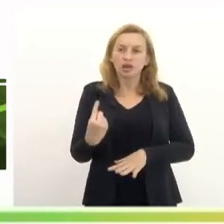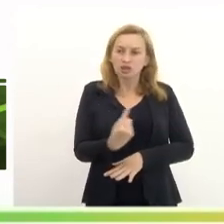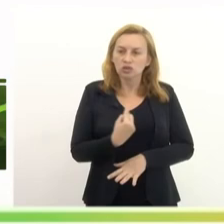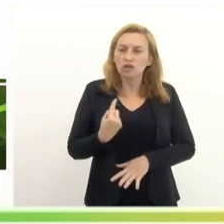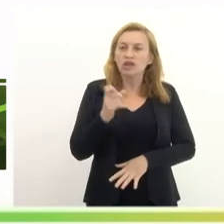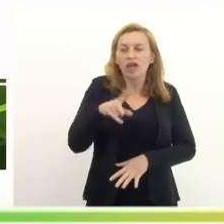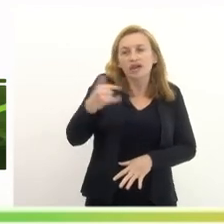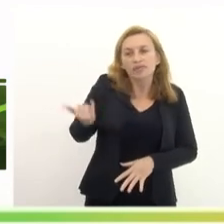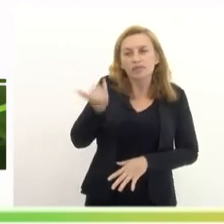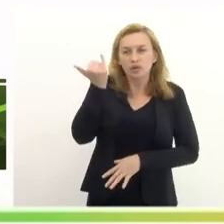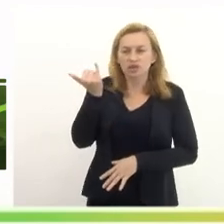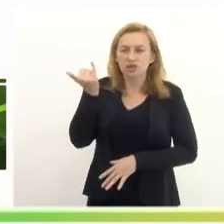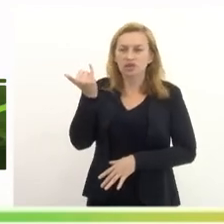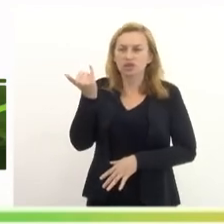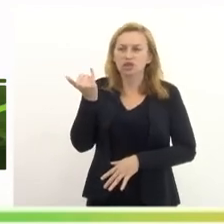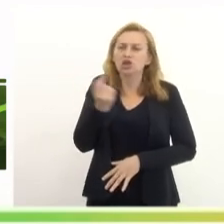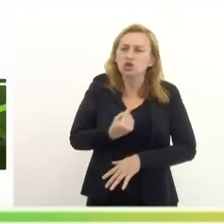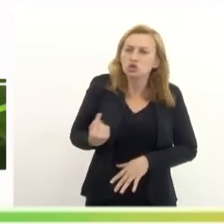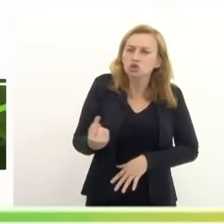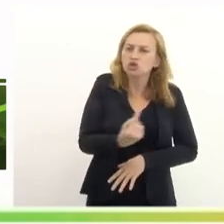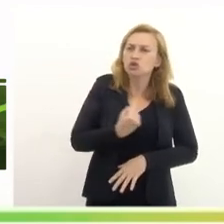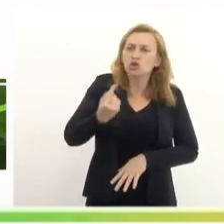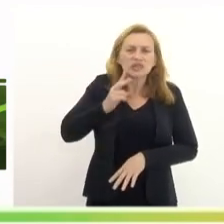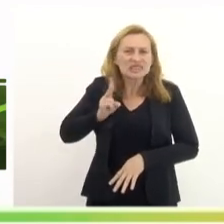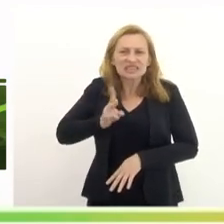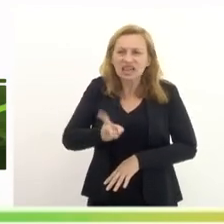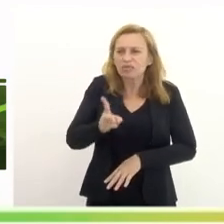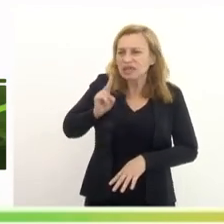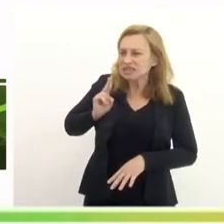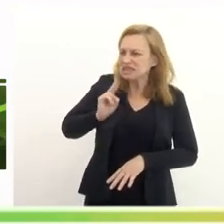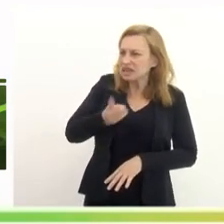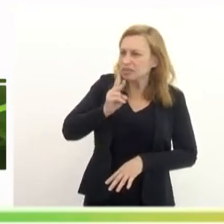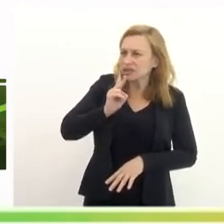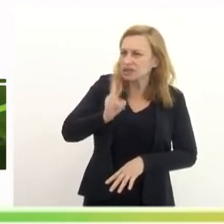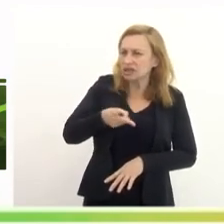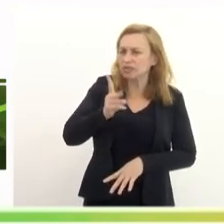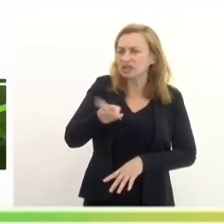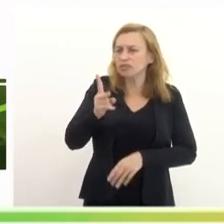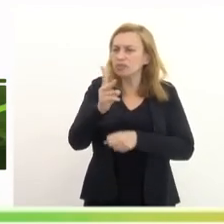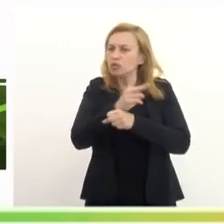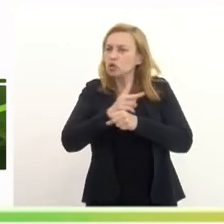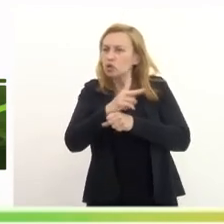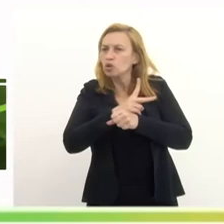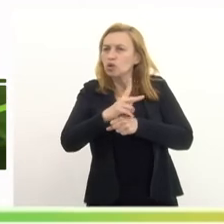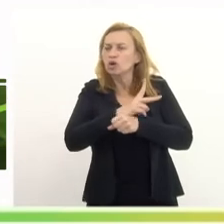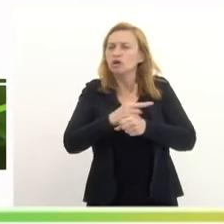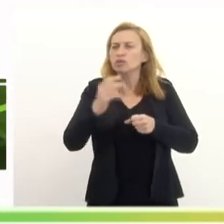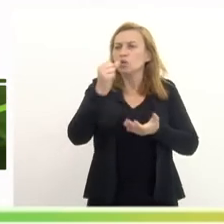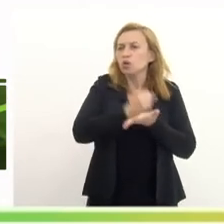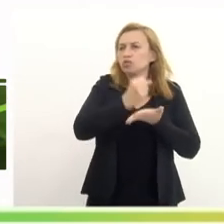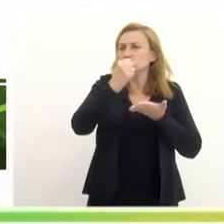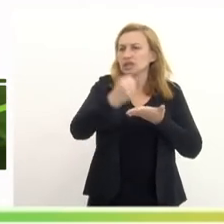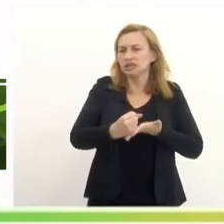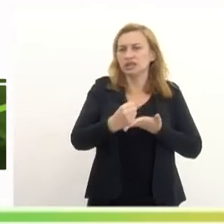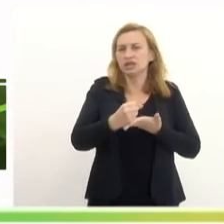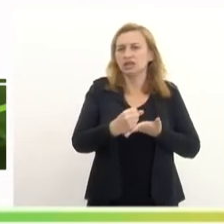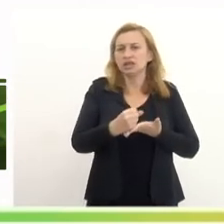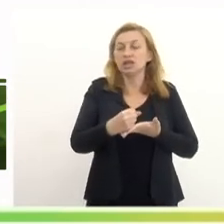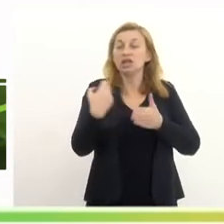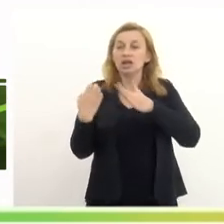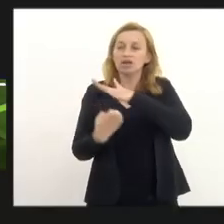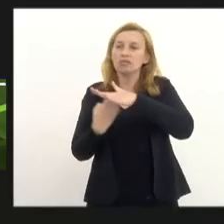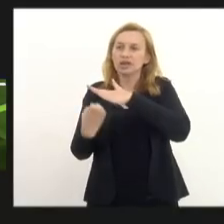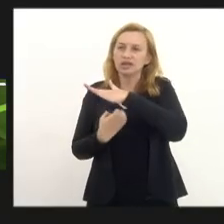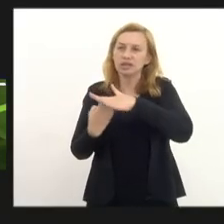super importante. Nós sempre, sempre procuramos contratar